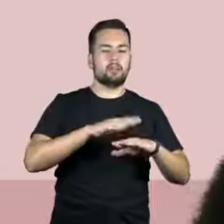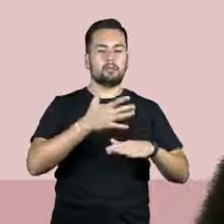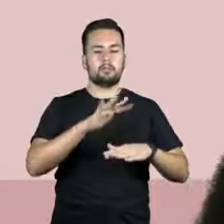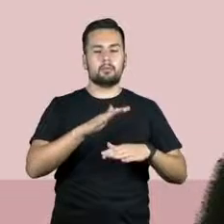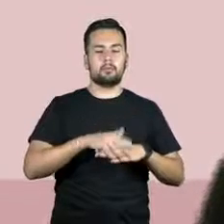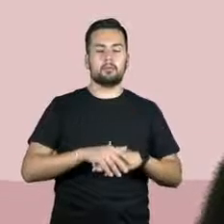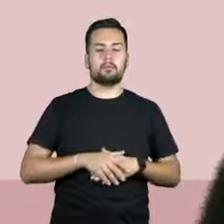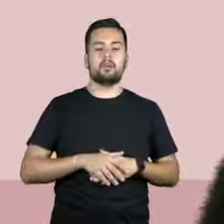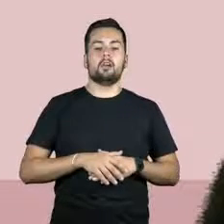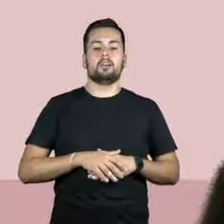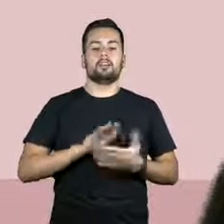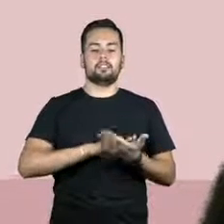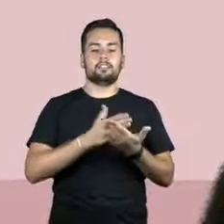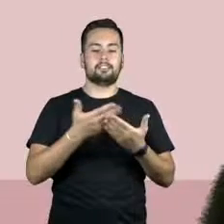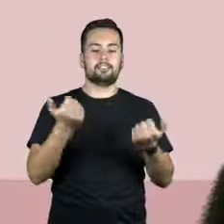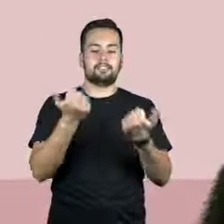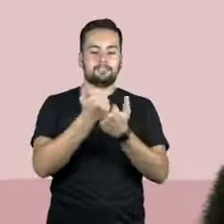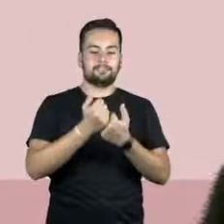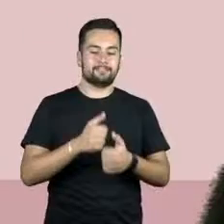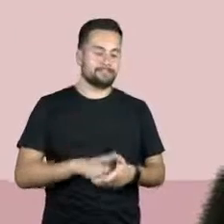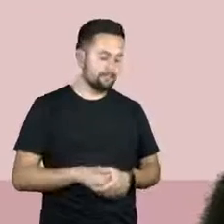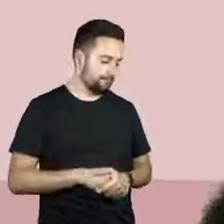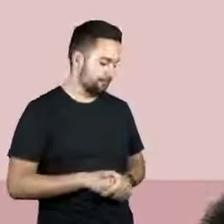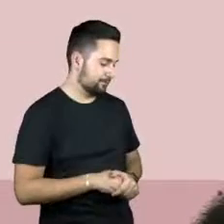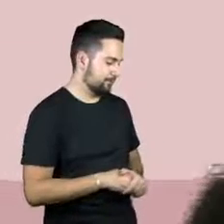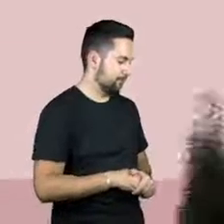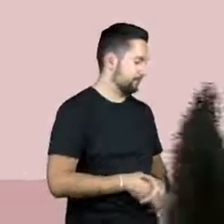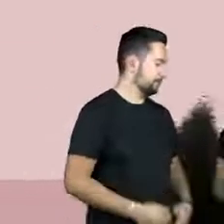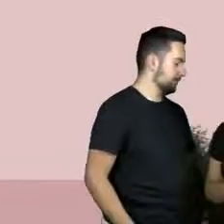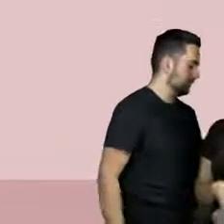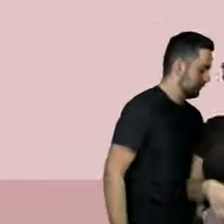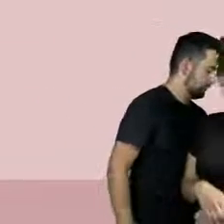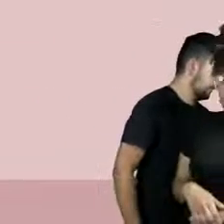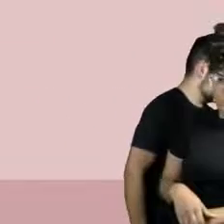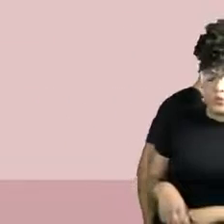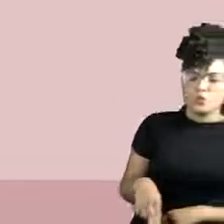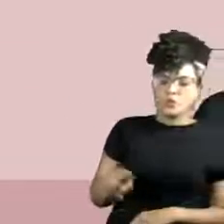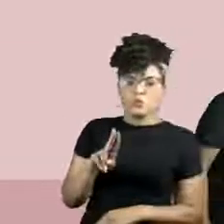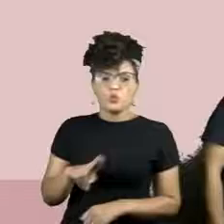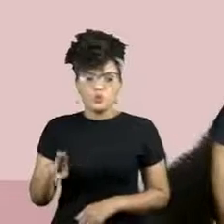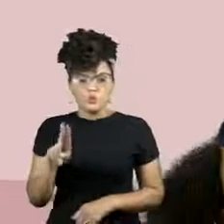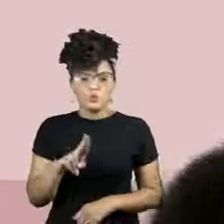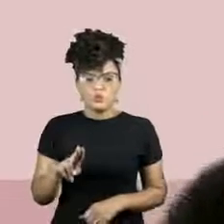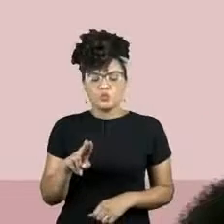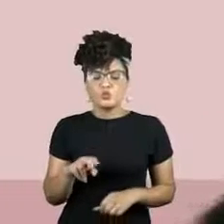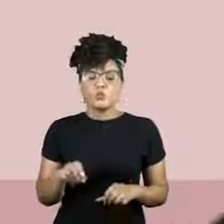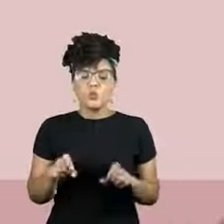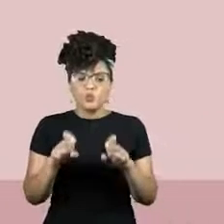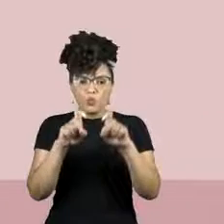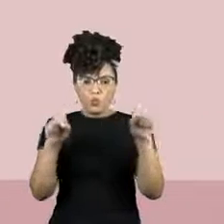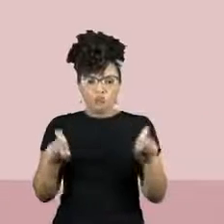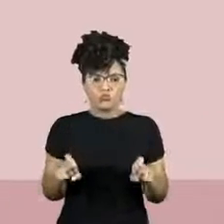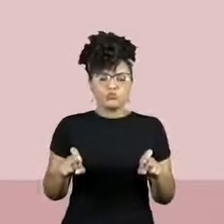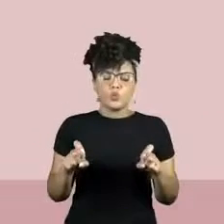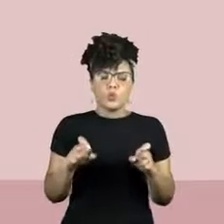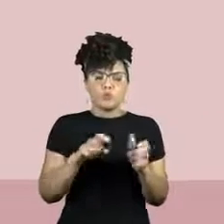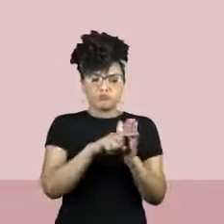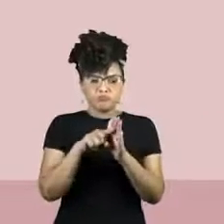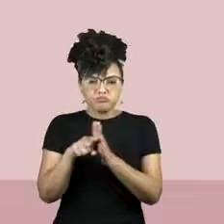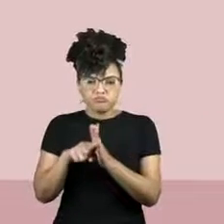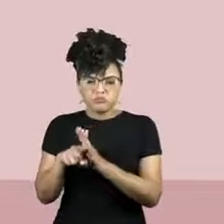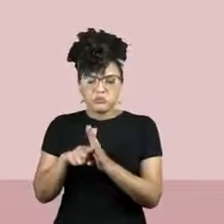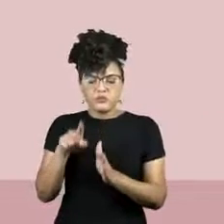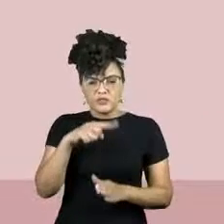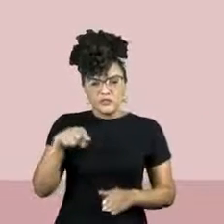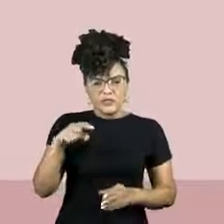via computacional, pelo software estratigrafia do Geo5, mas para vocês entenderem um pouco da complexidade do tema. Eu